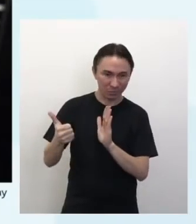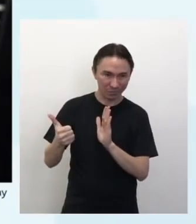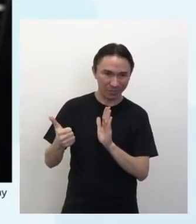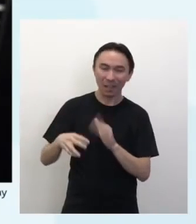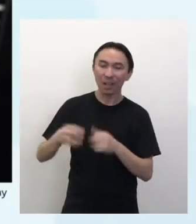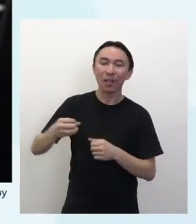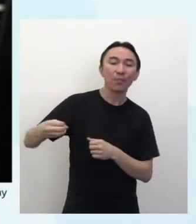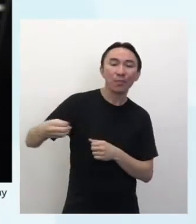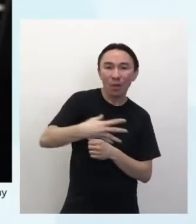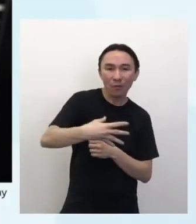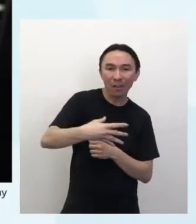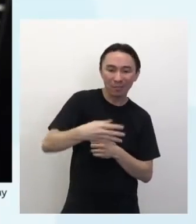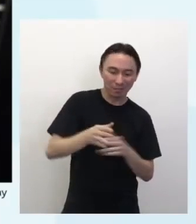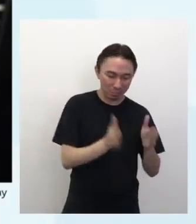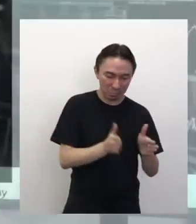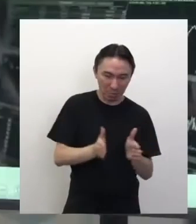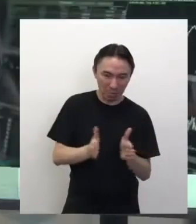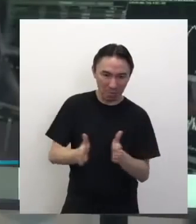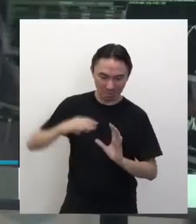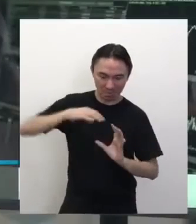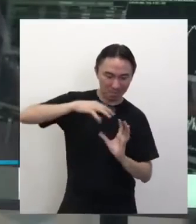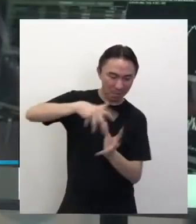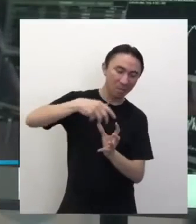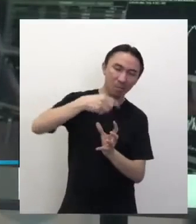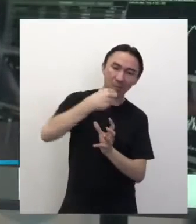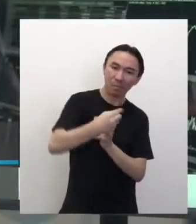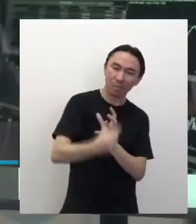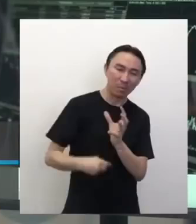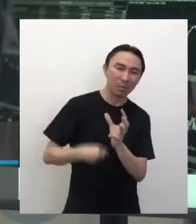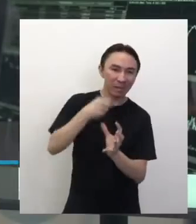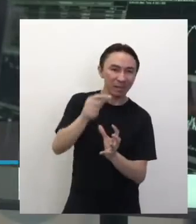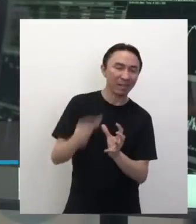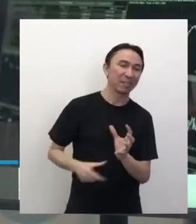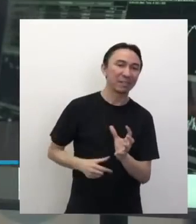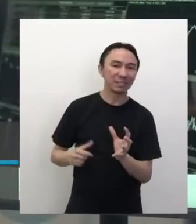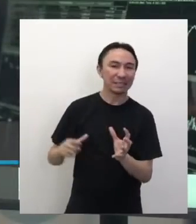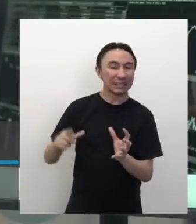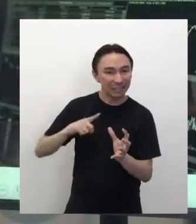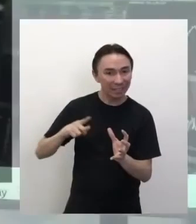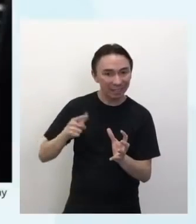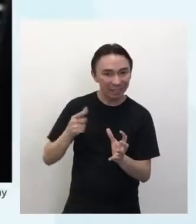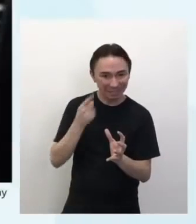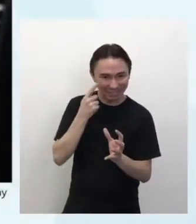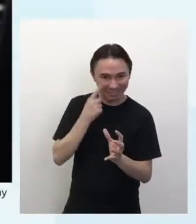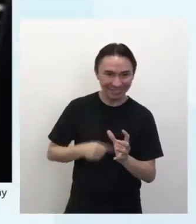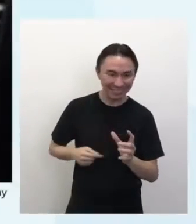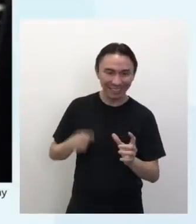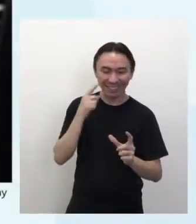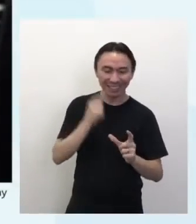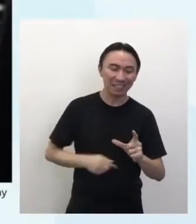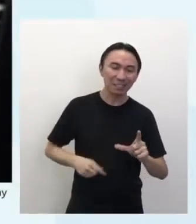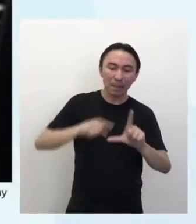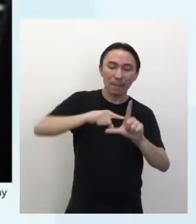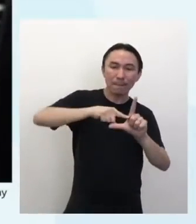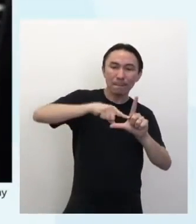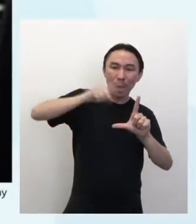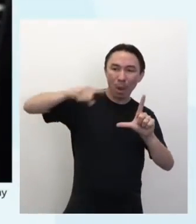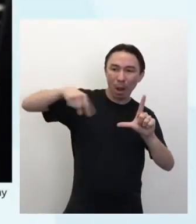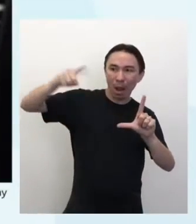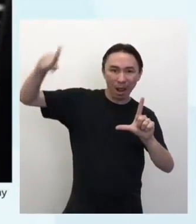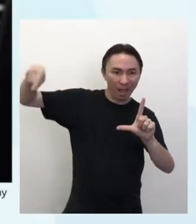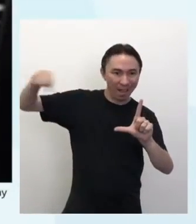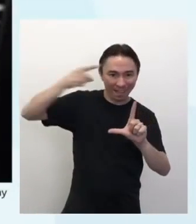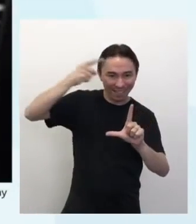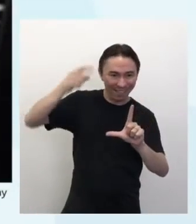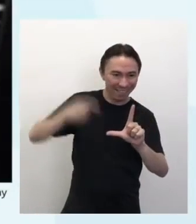né, principalmente com investimentos especulativos, por isso que tem essa imagem aí da Bolsa de Valores, é interessante retratar isso aí,